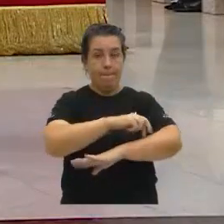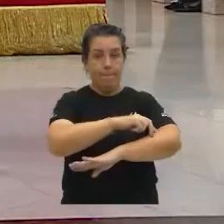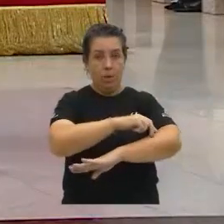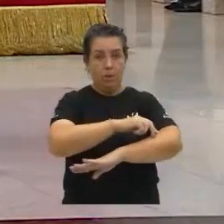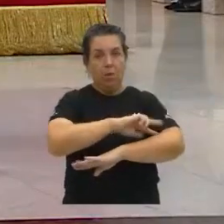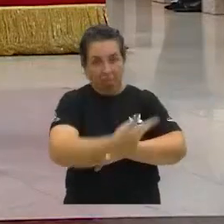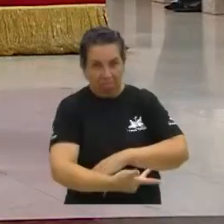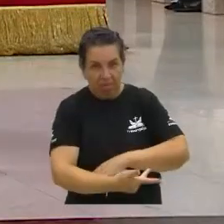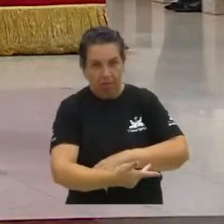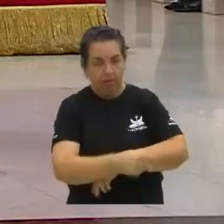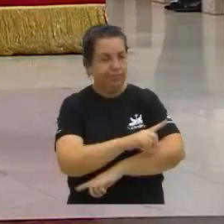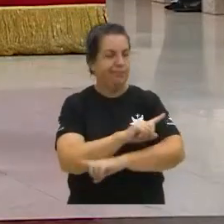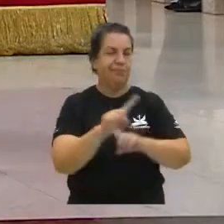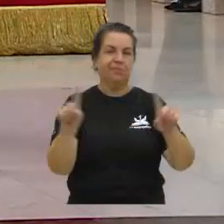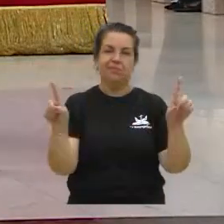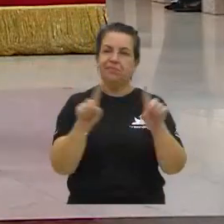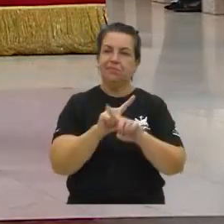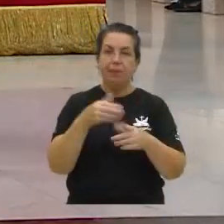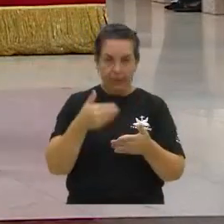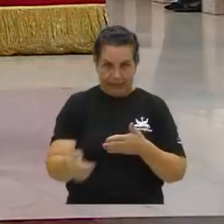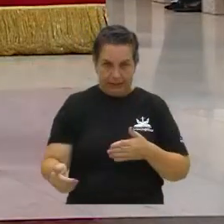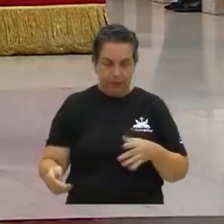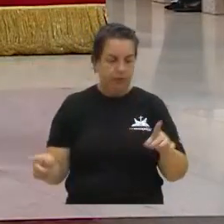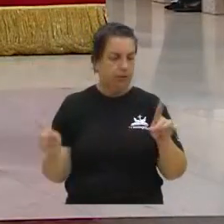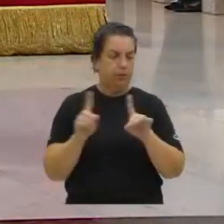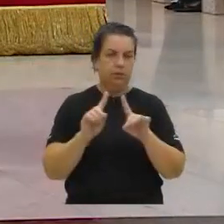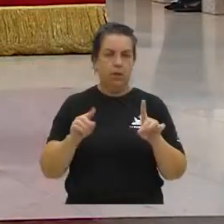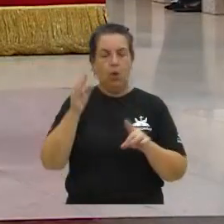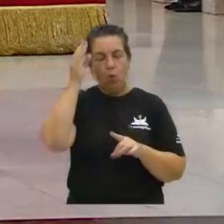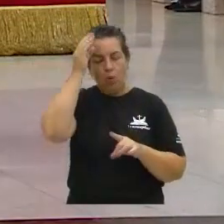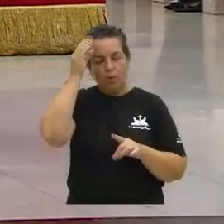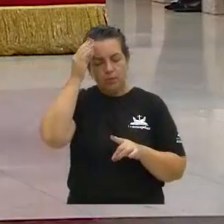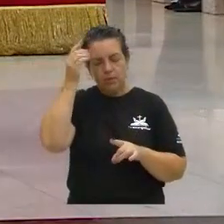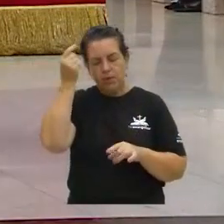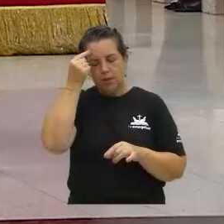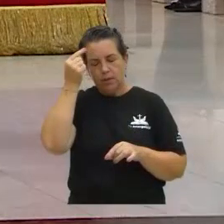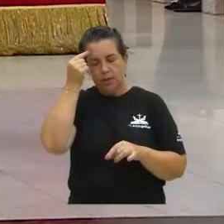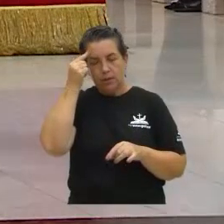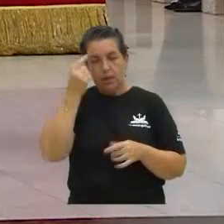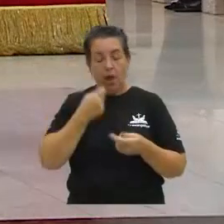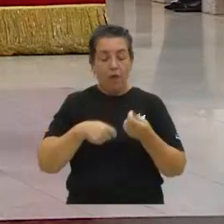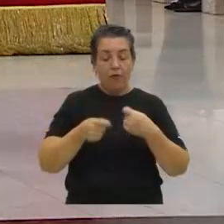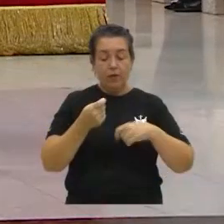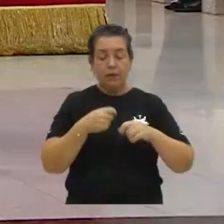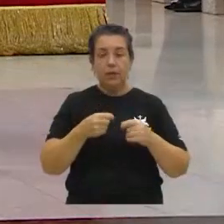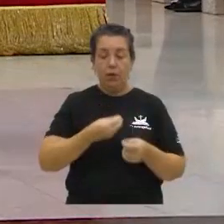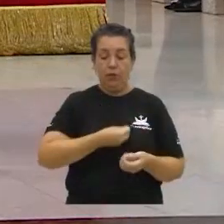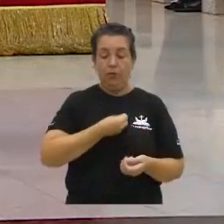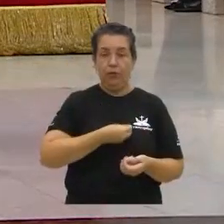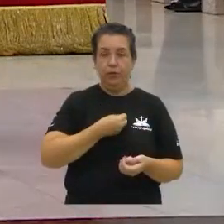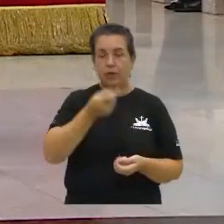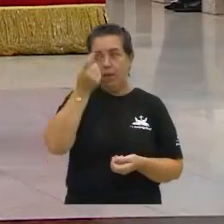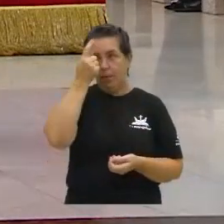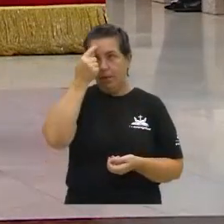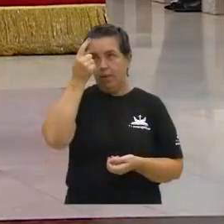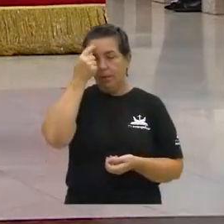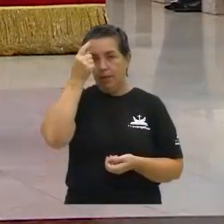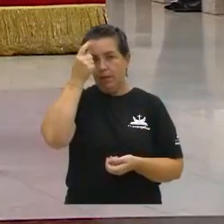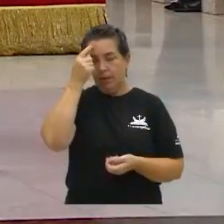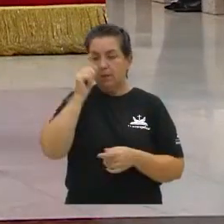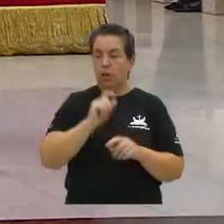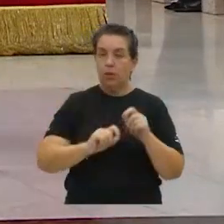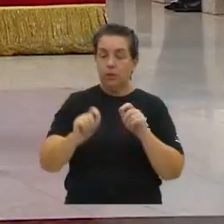exame de consciência, não caiu de moda avaliar a sua vida, repensar as